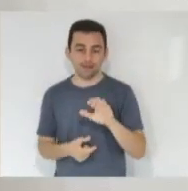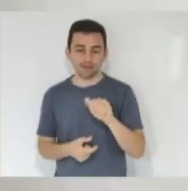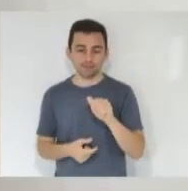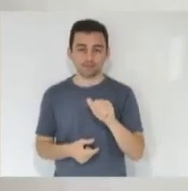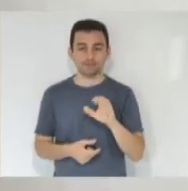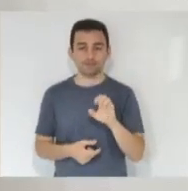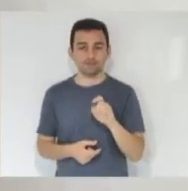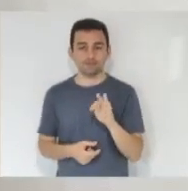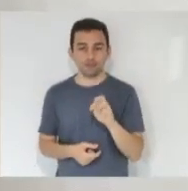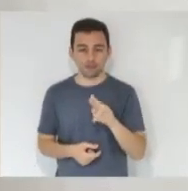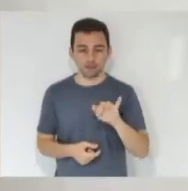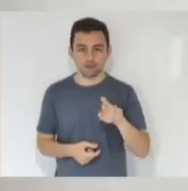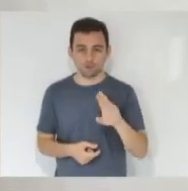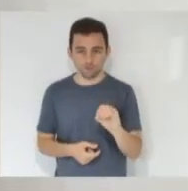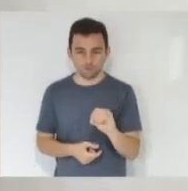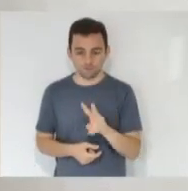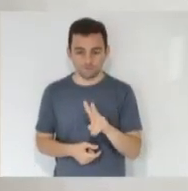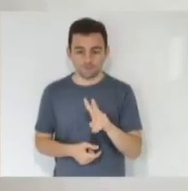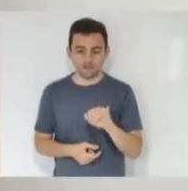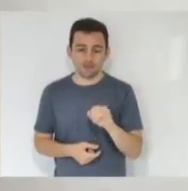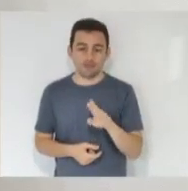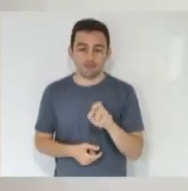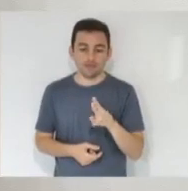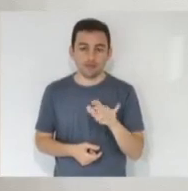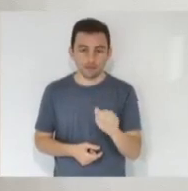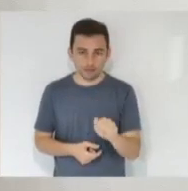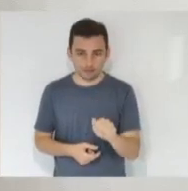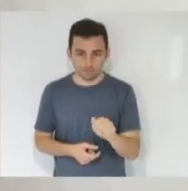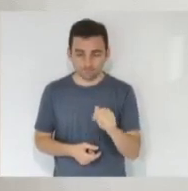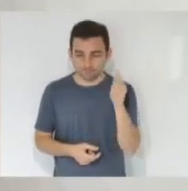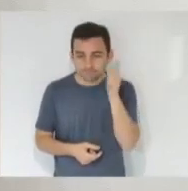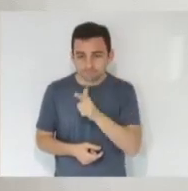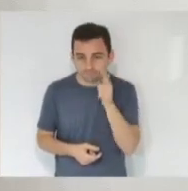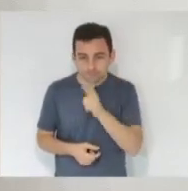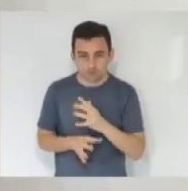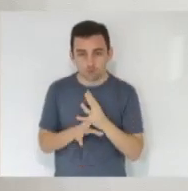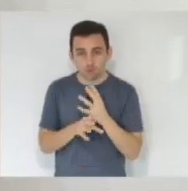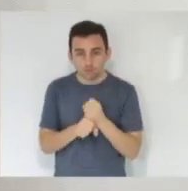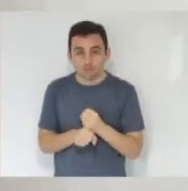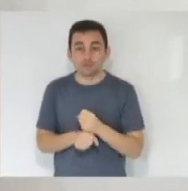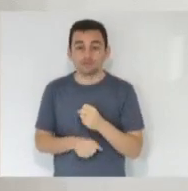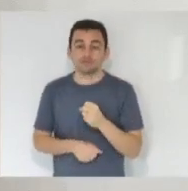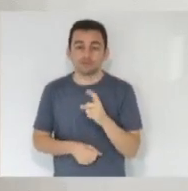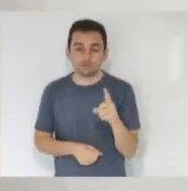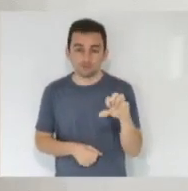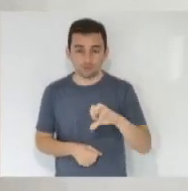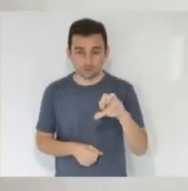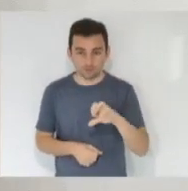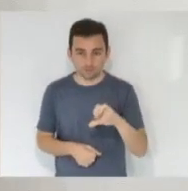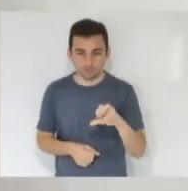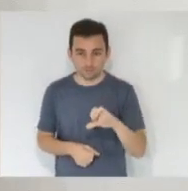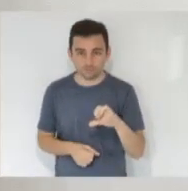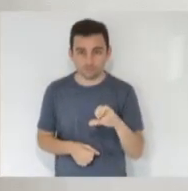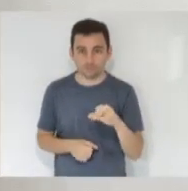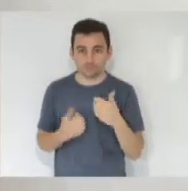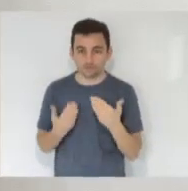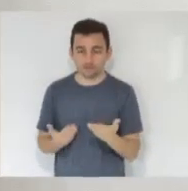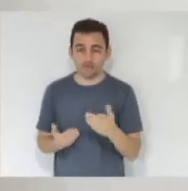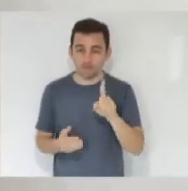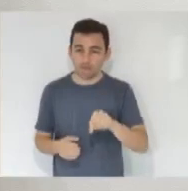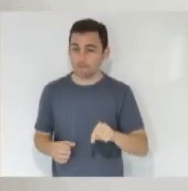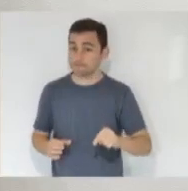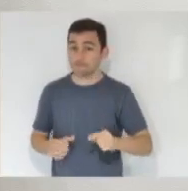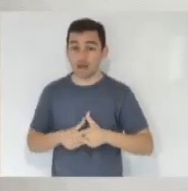ano, chegamos à 19ª edição, que se consagra como traz esse evento como um dos maiores